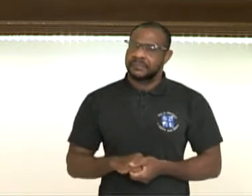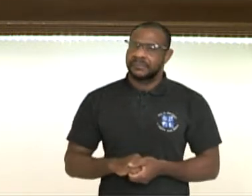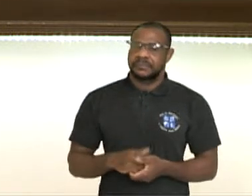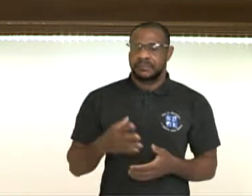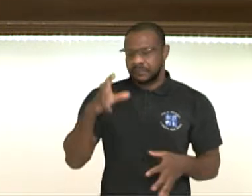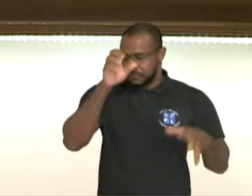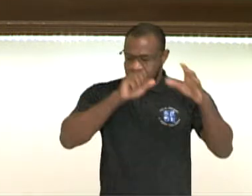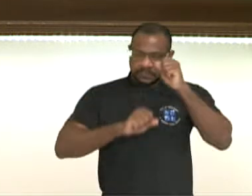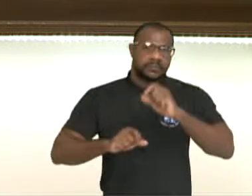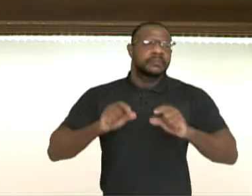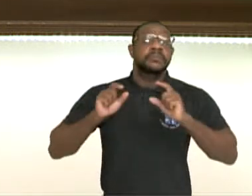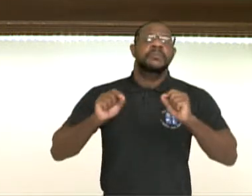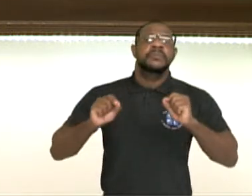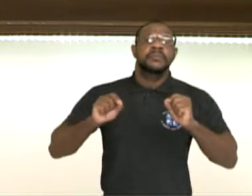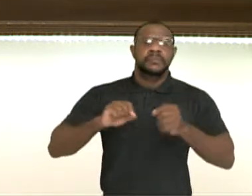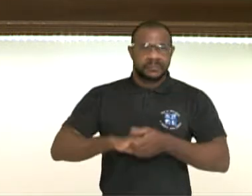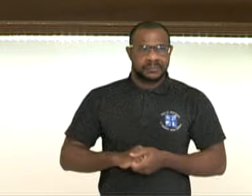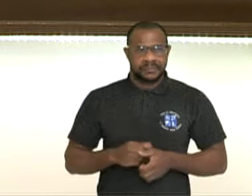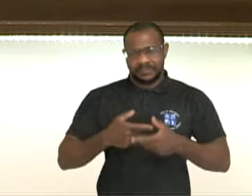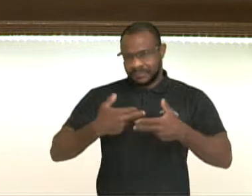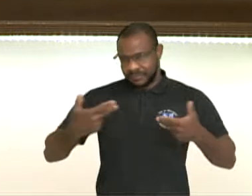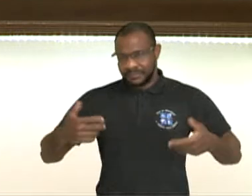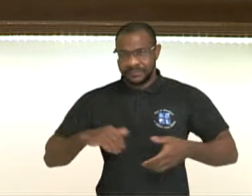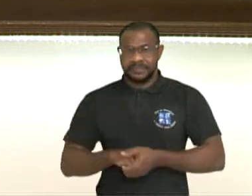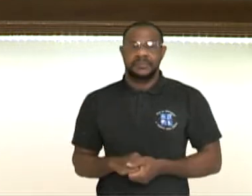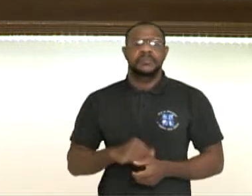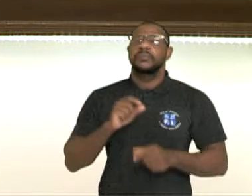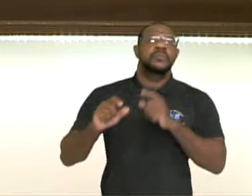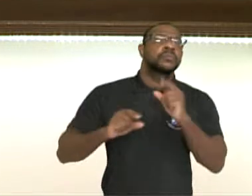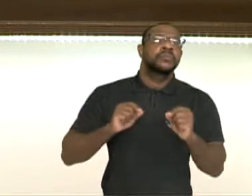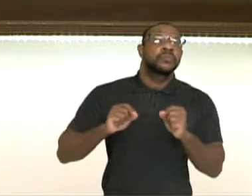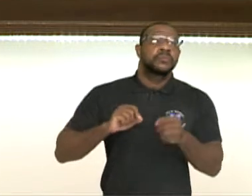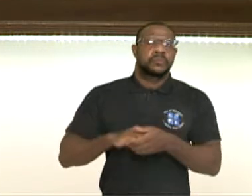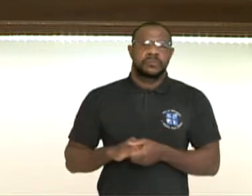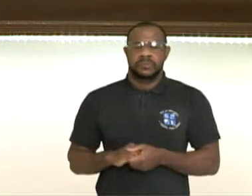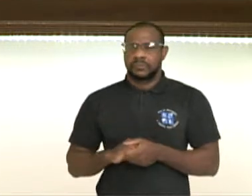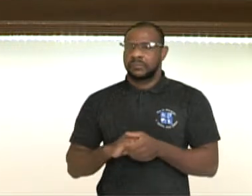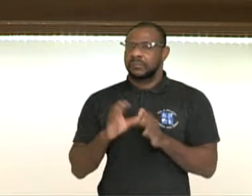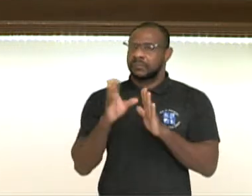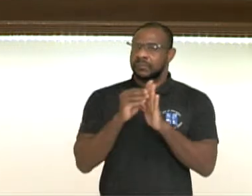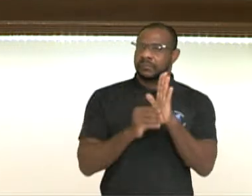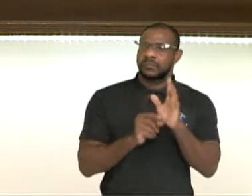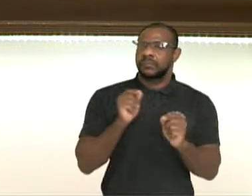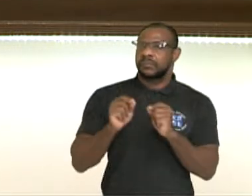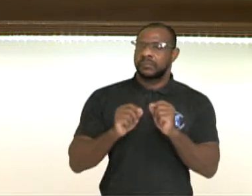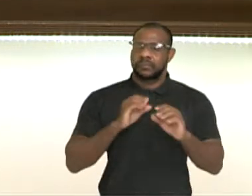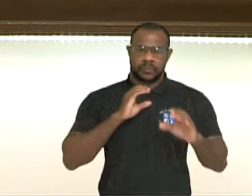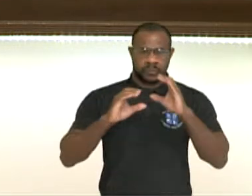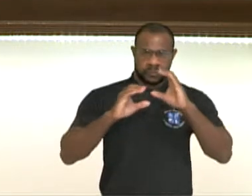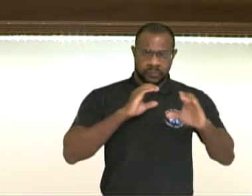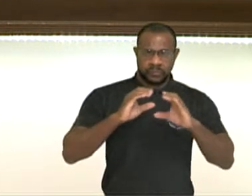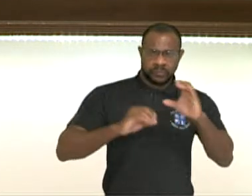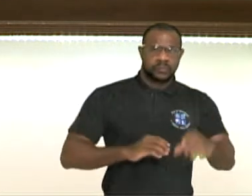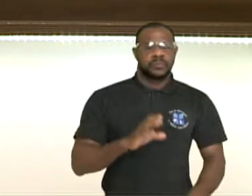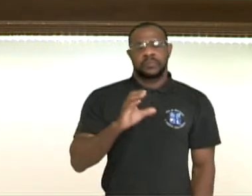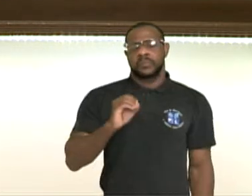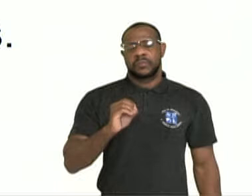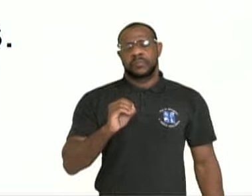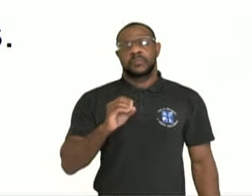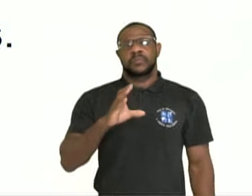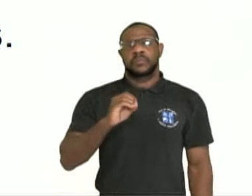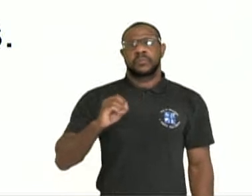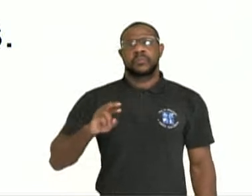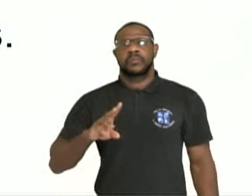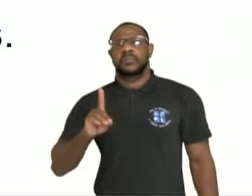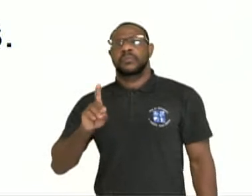a aprender un poquito más hoy sobre el contenido conjunções coordenadas. Vamos ver os